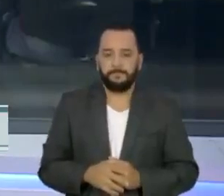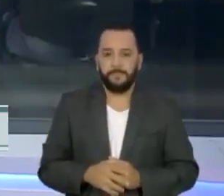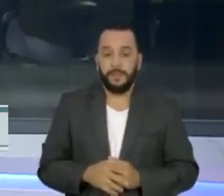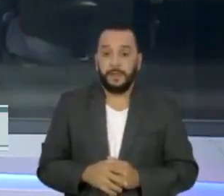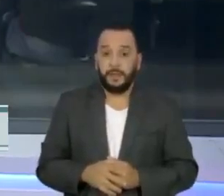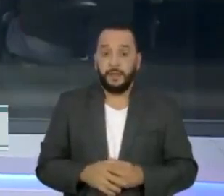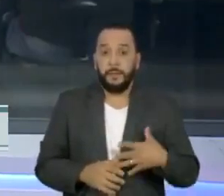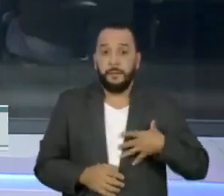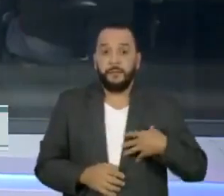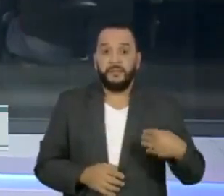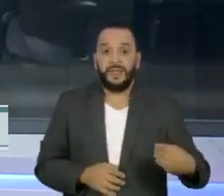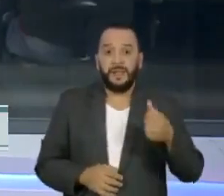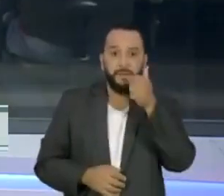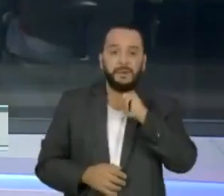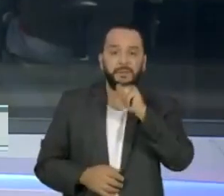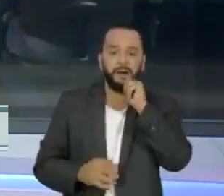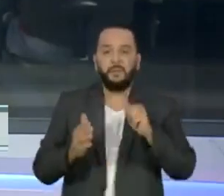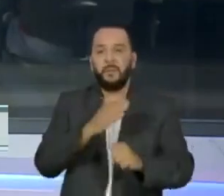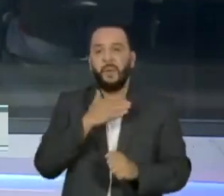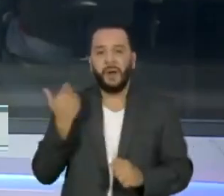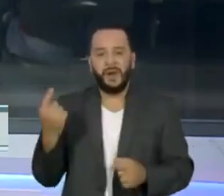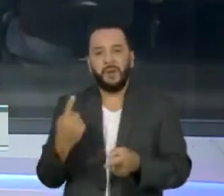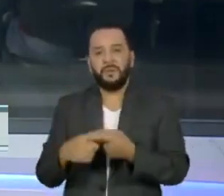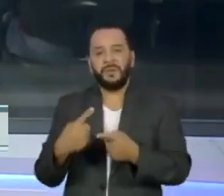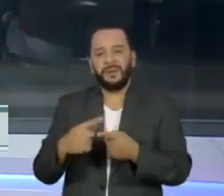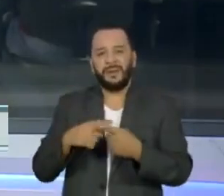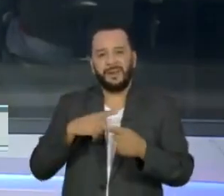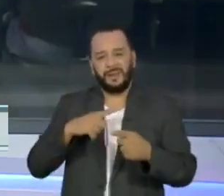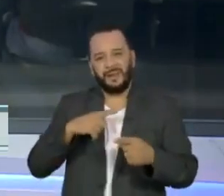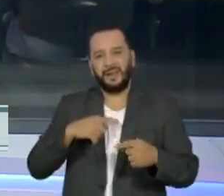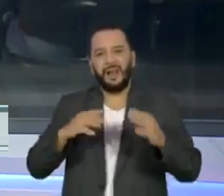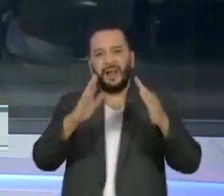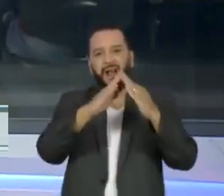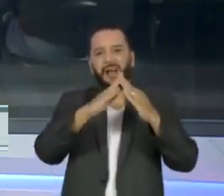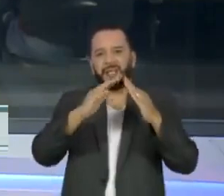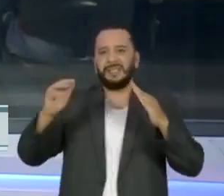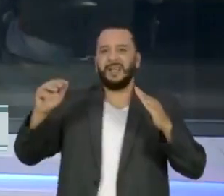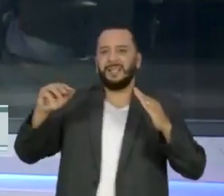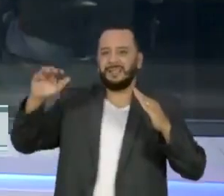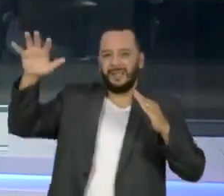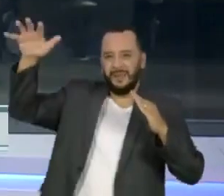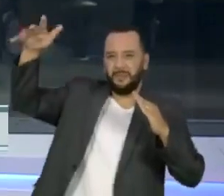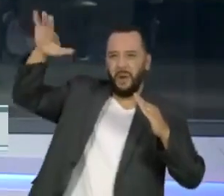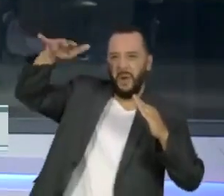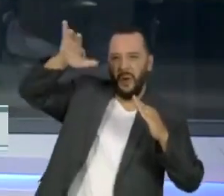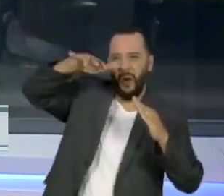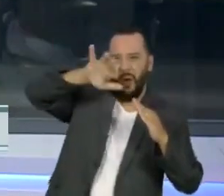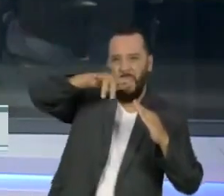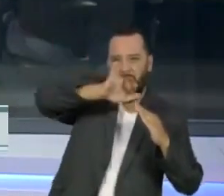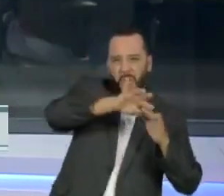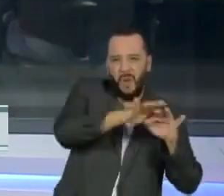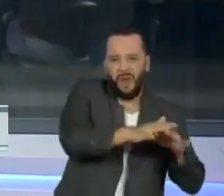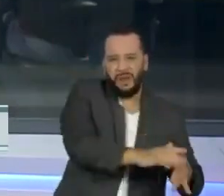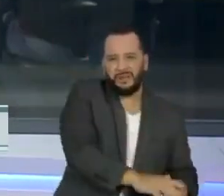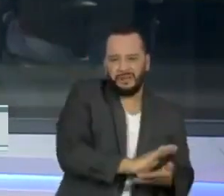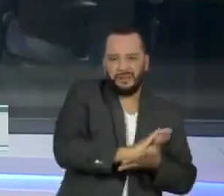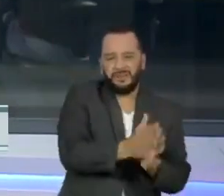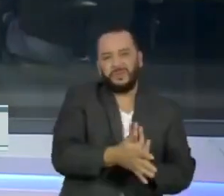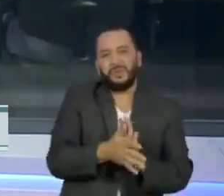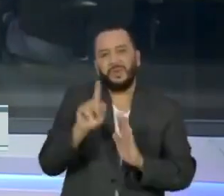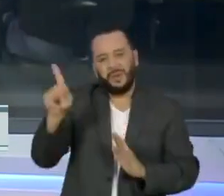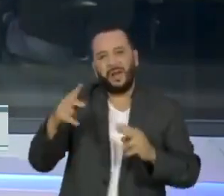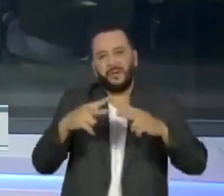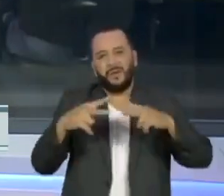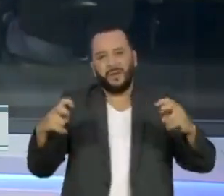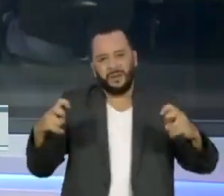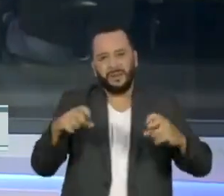Mãe e filha morreram soterradas depois da forte chuva que atingiu Florianópolis neste domingo. Há 7 dias, chove forte em